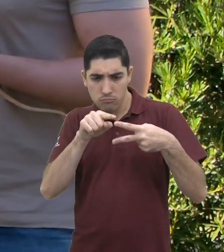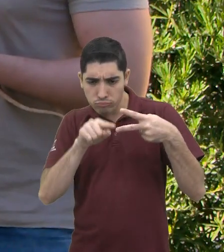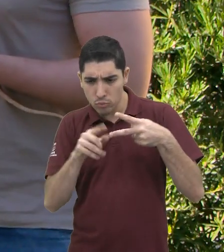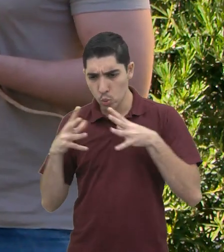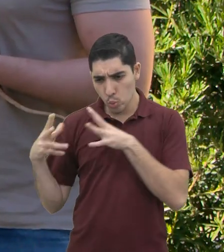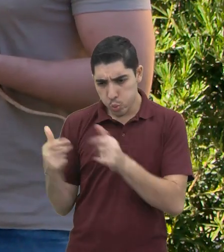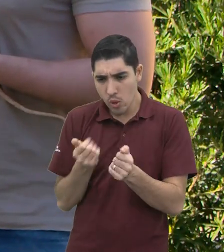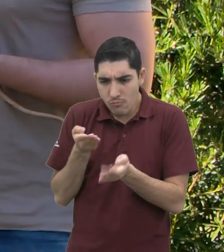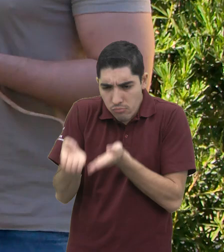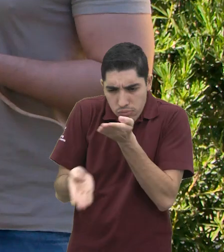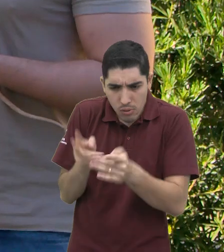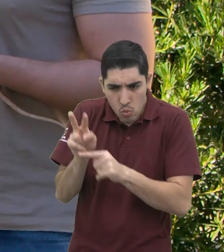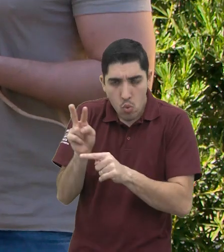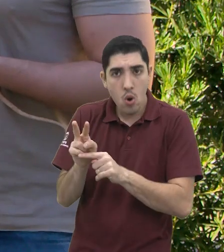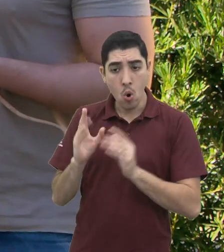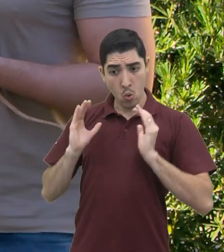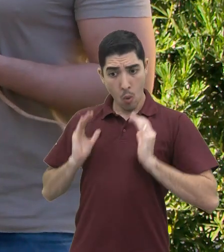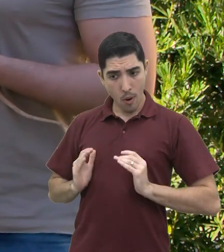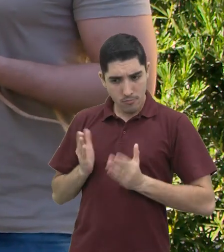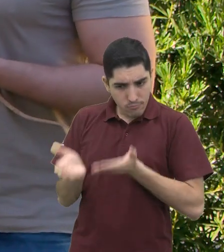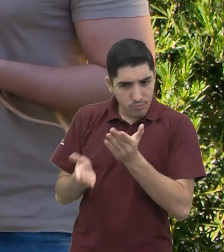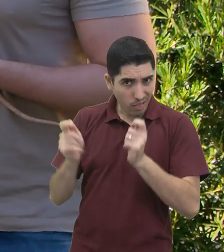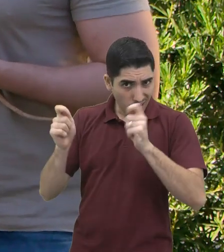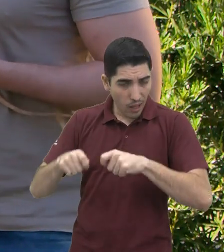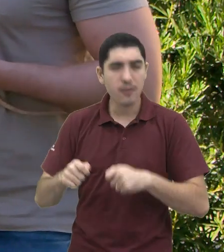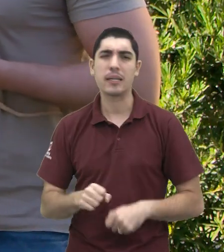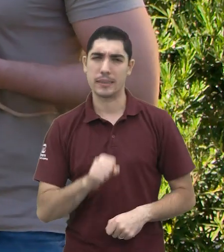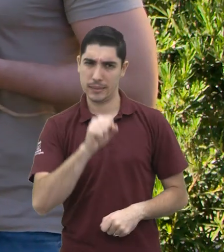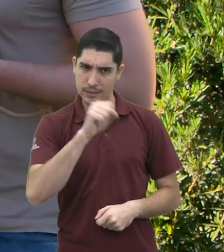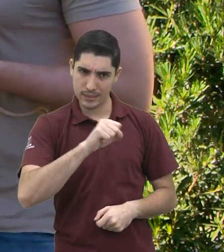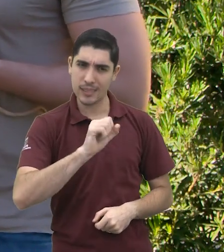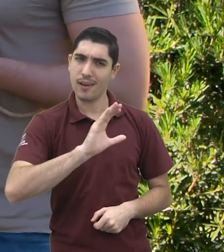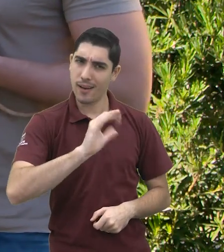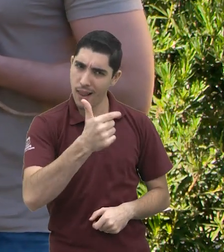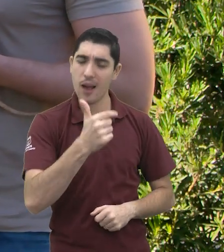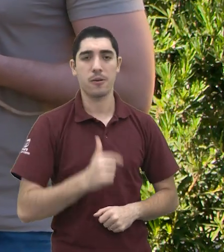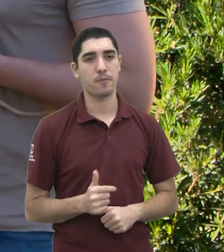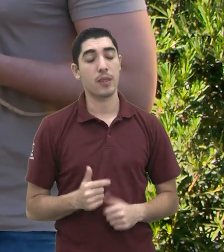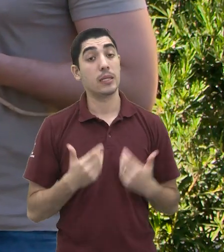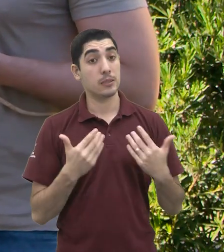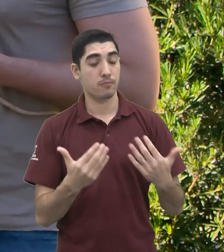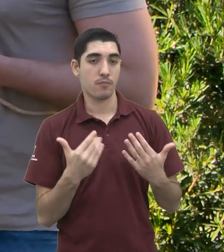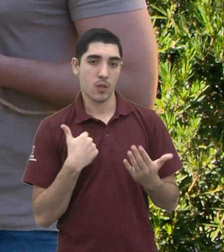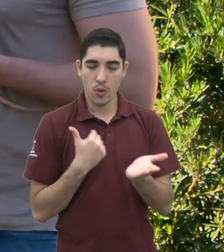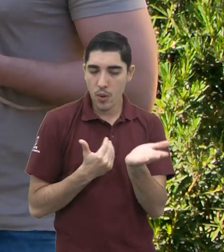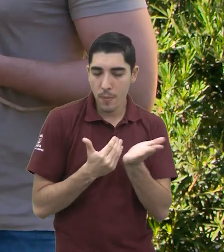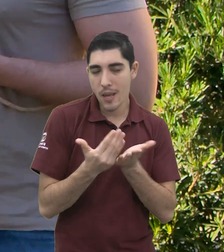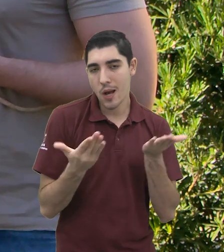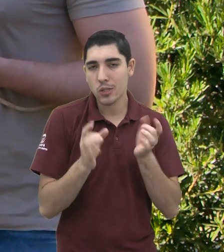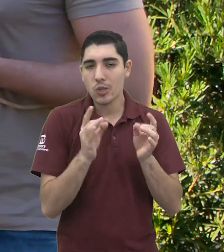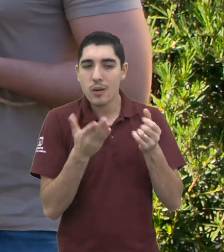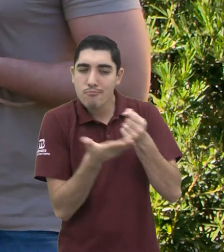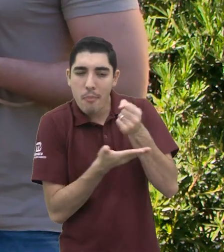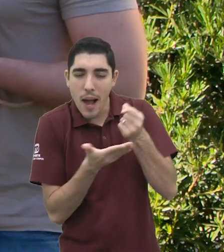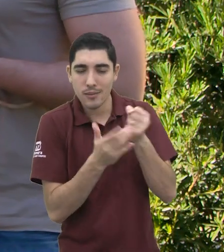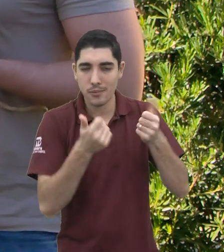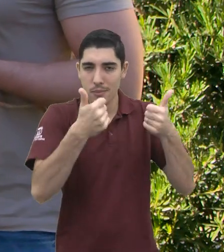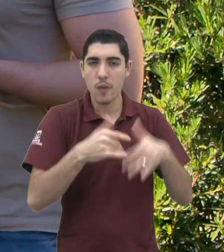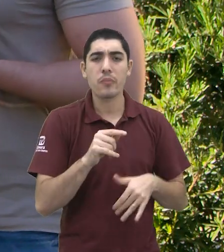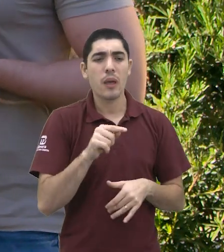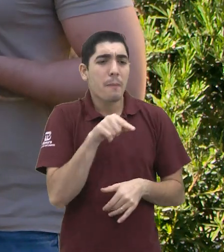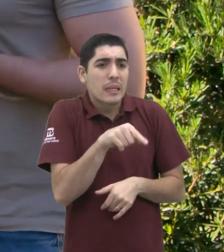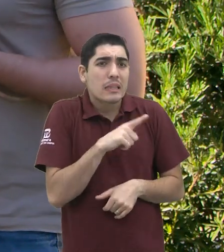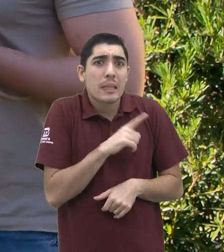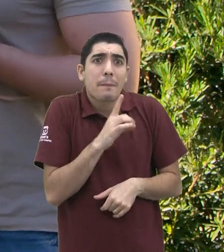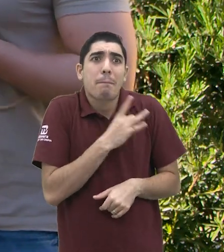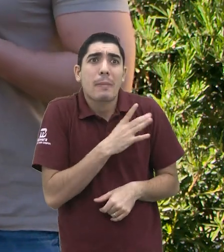consegue ser adestrado, tudo a gente consegue estudar comportamento? Sim, com certeza. Vamos começar pelo básico, que a primeira coisa que a galera deve pensar,